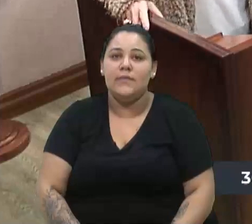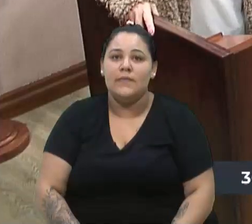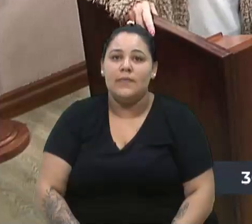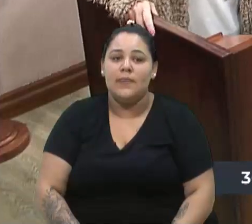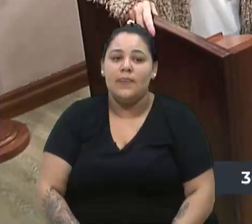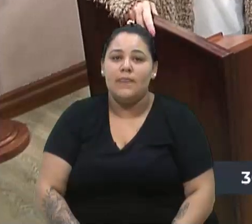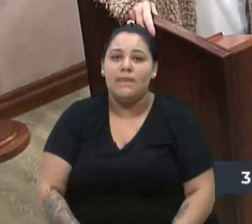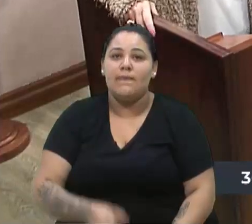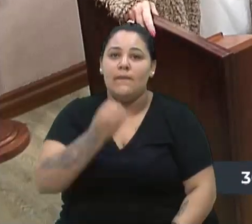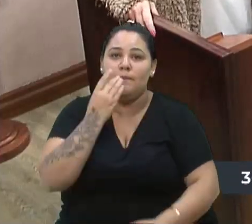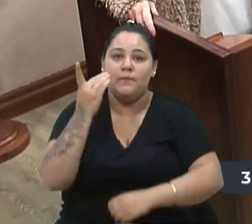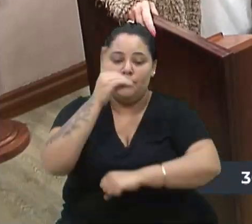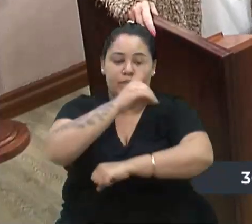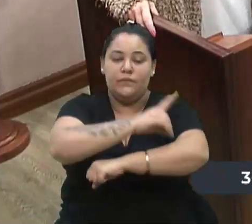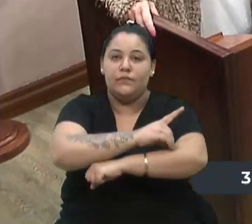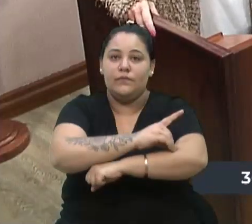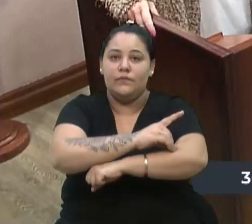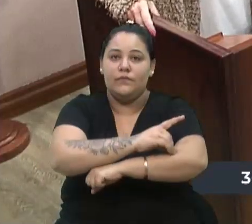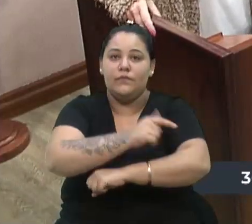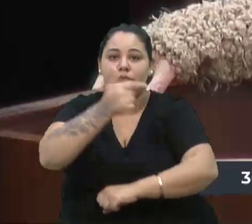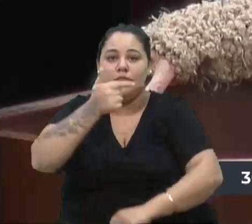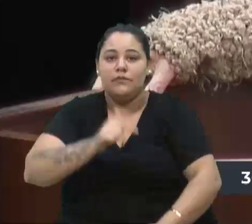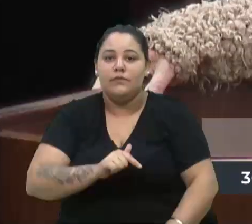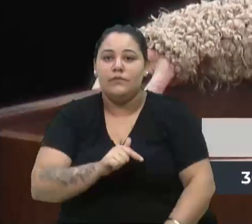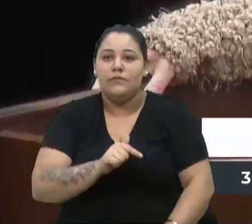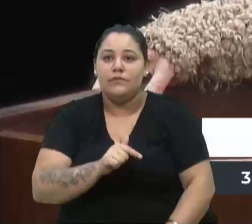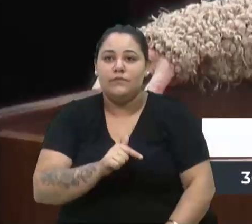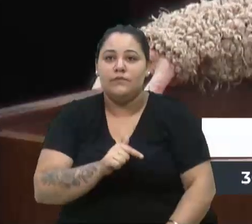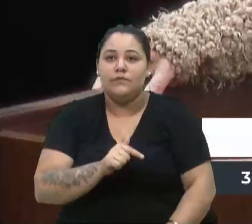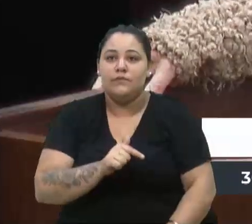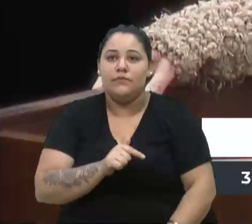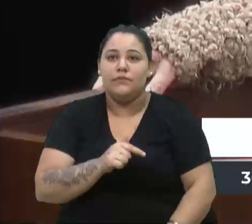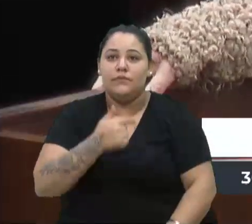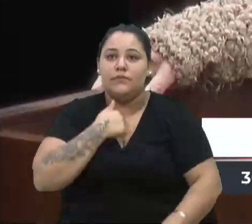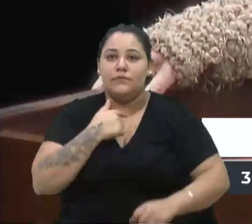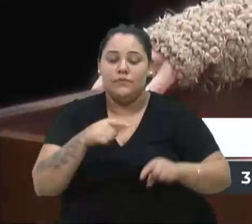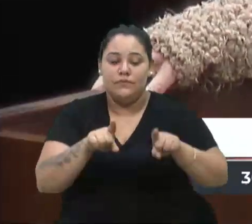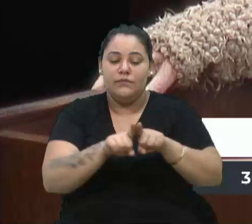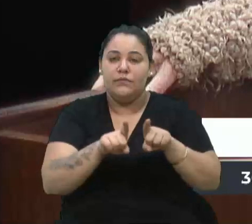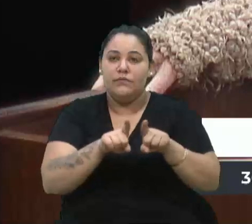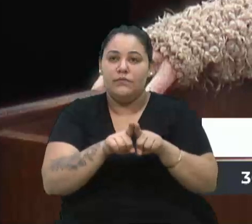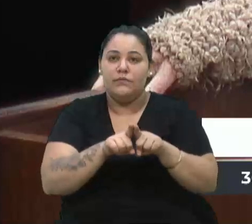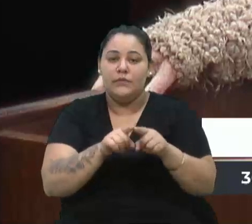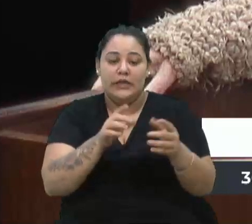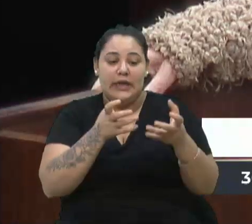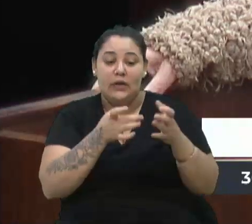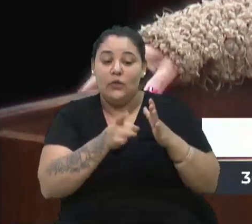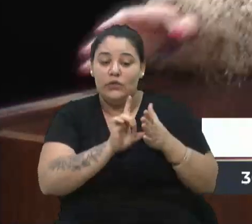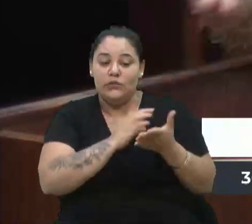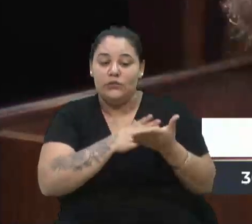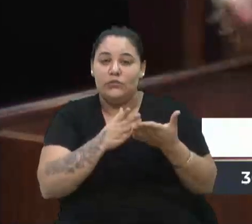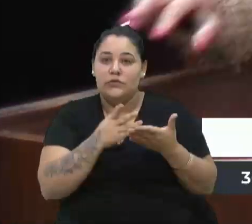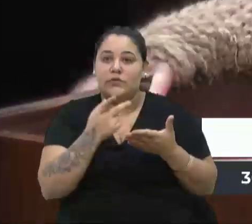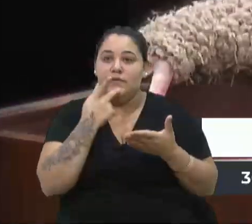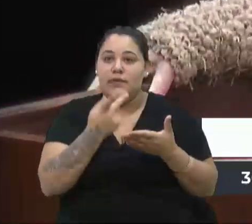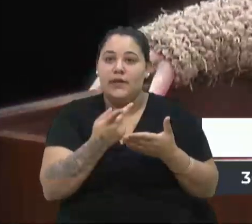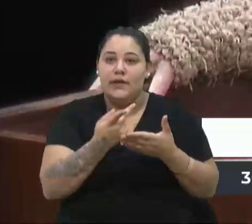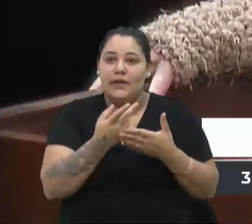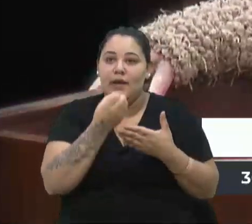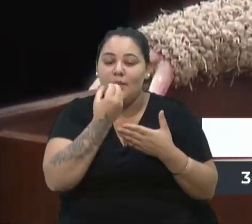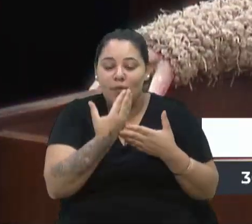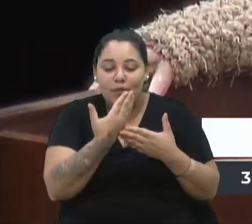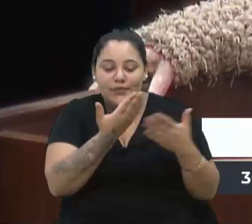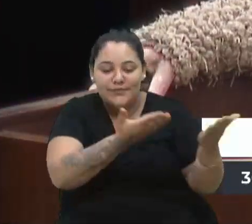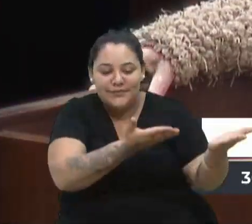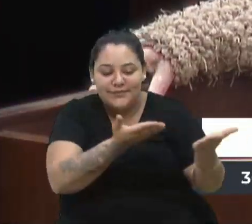Bom dia, então, novamente. Também quero, antes de começar minha fala, dar as boas-vindas,